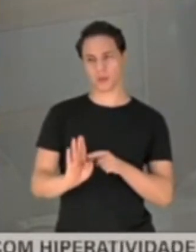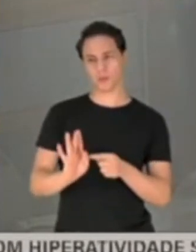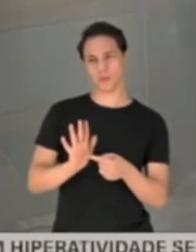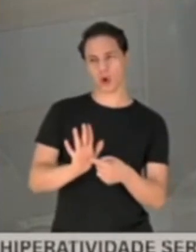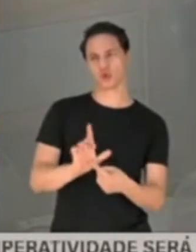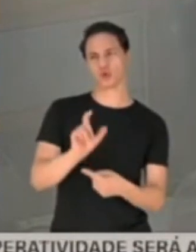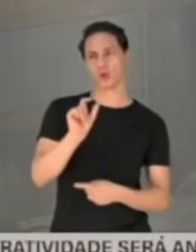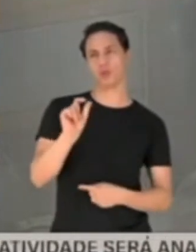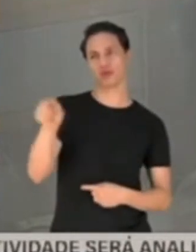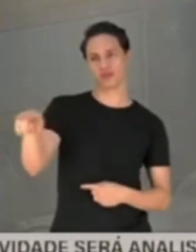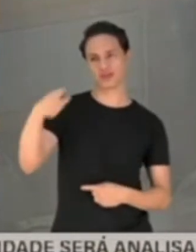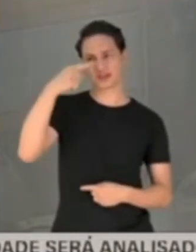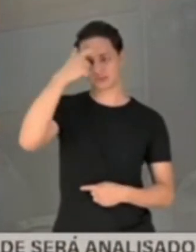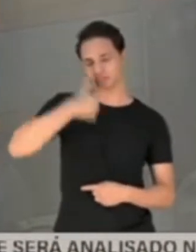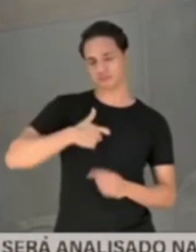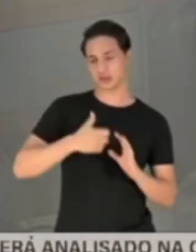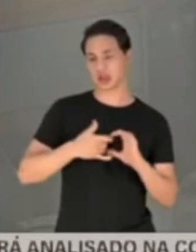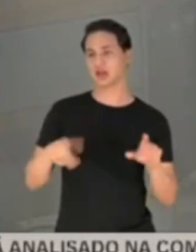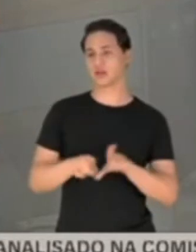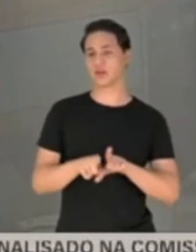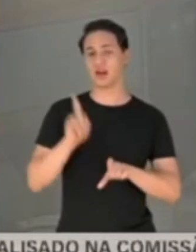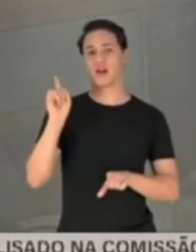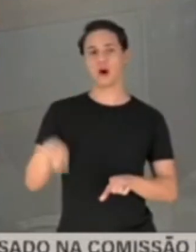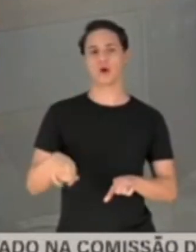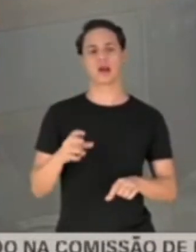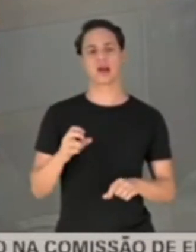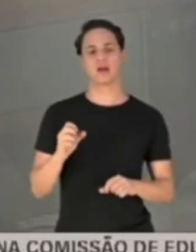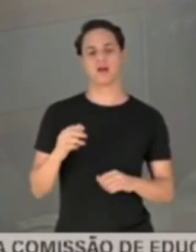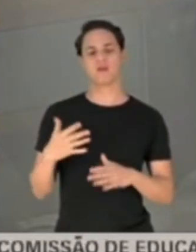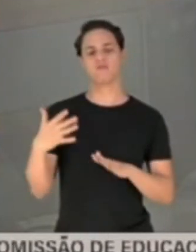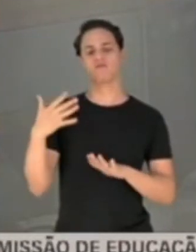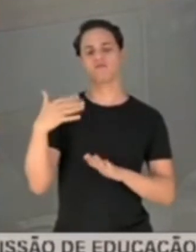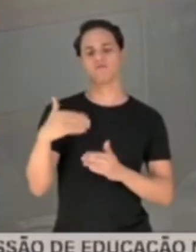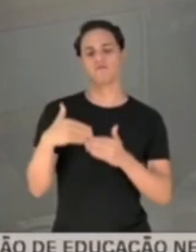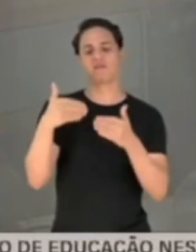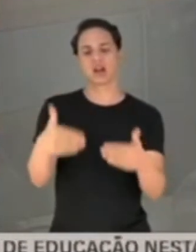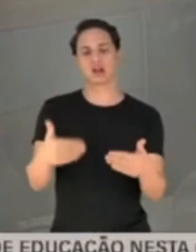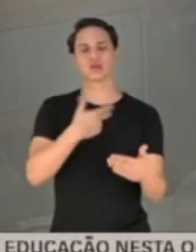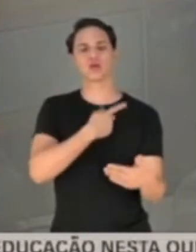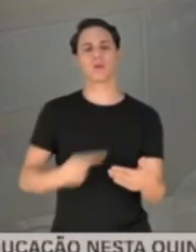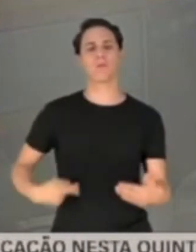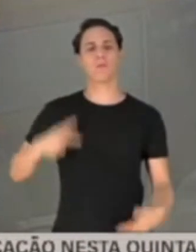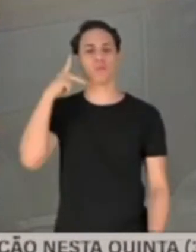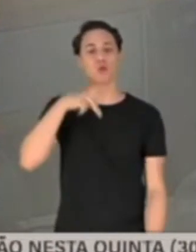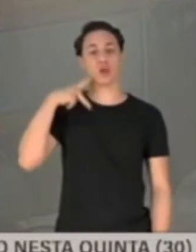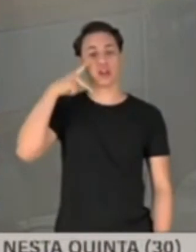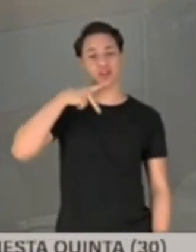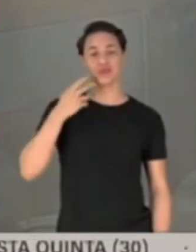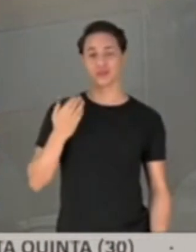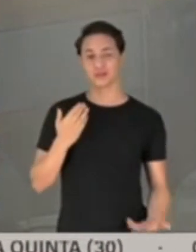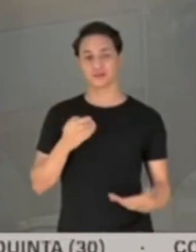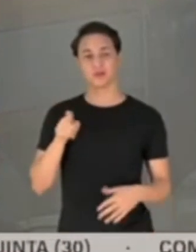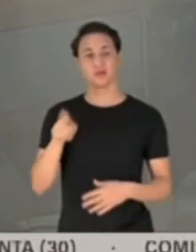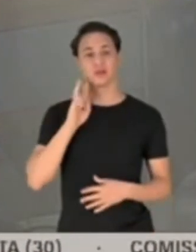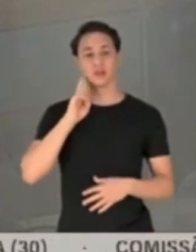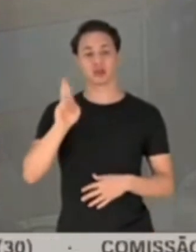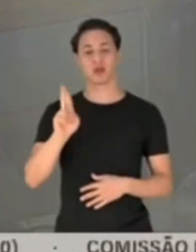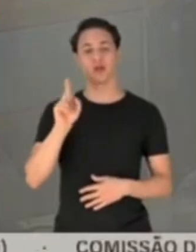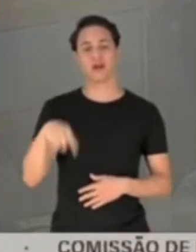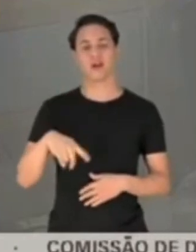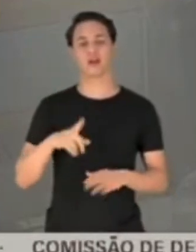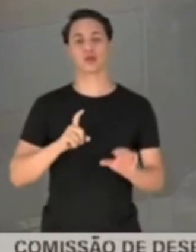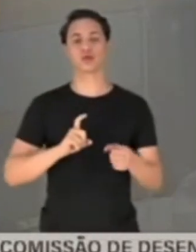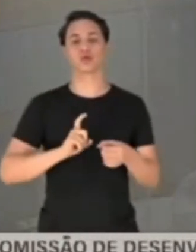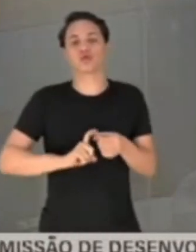cara das forças políticas que estão governando esse país. Vossa Senhoria é sócio